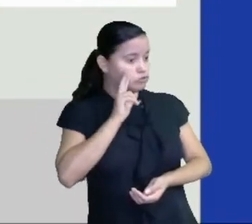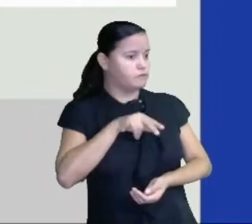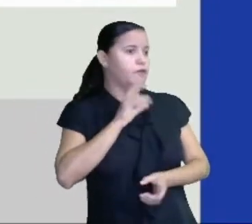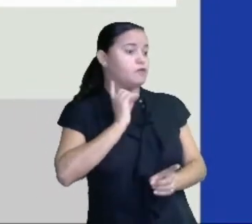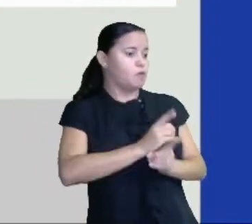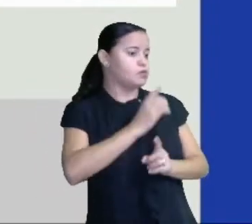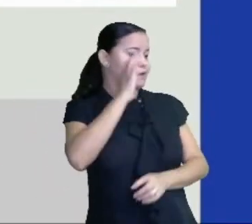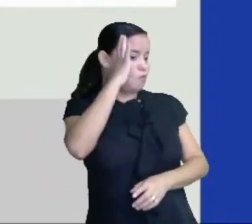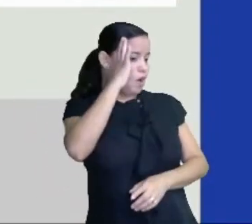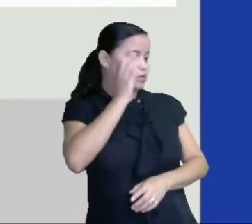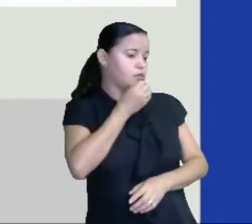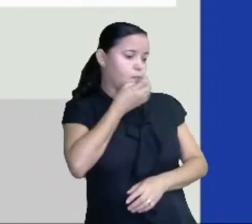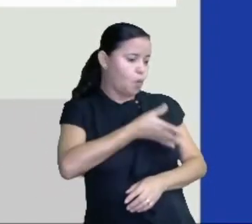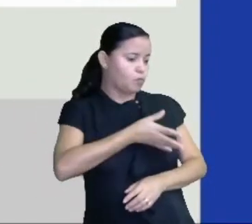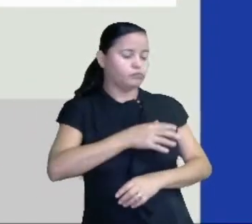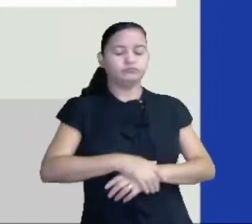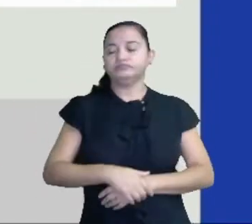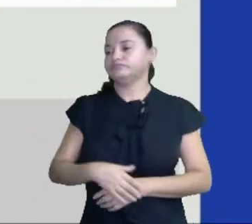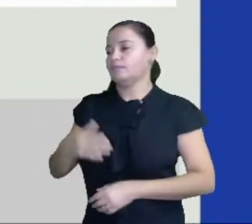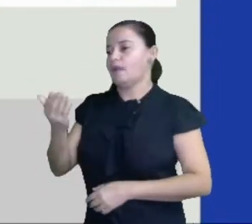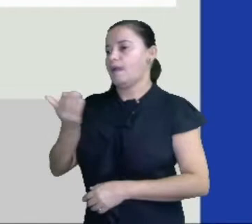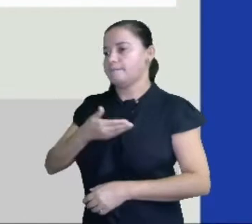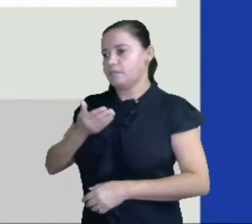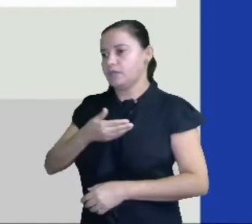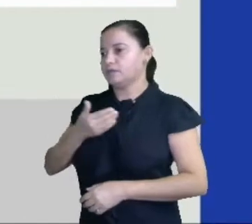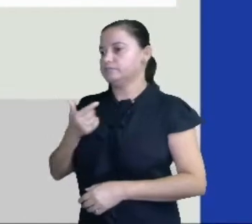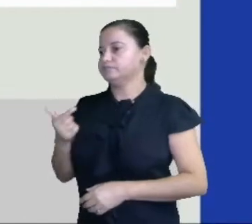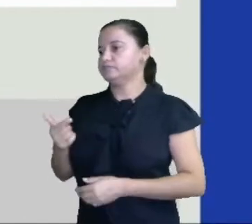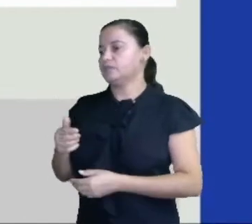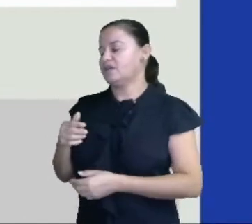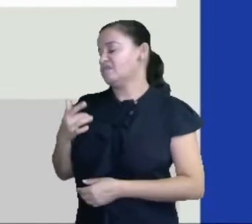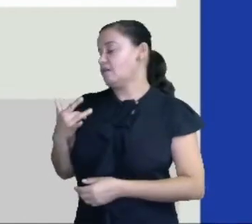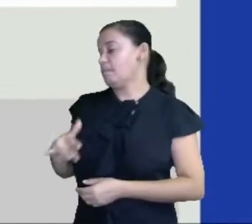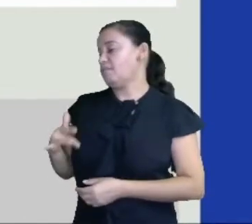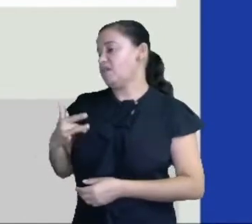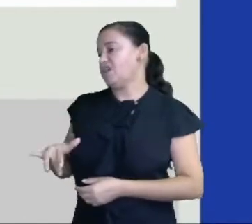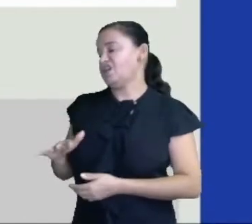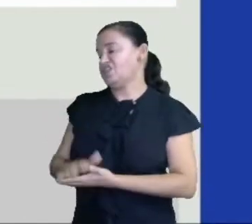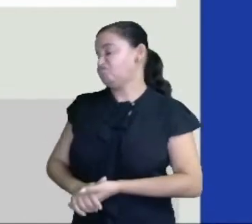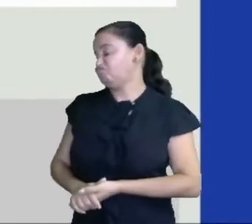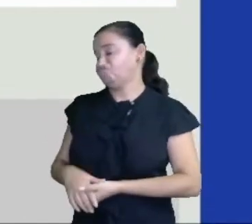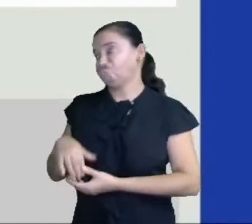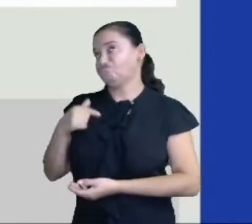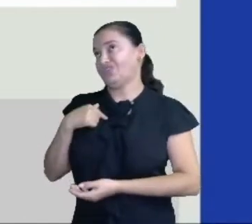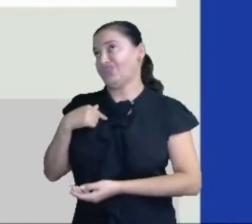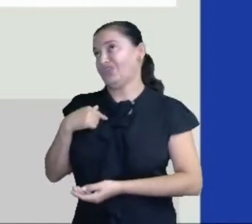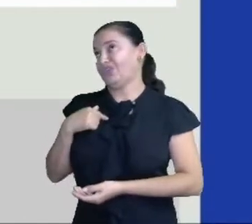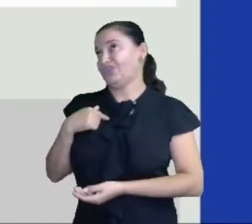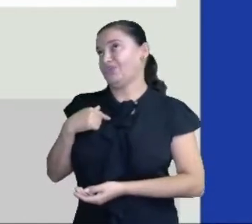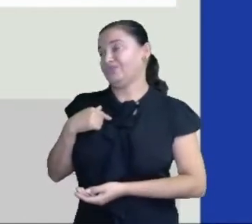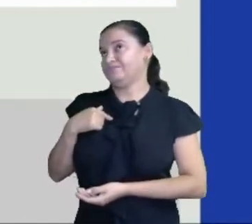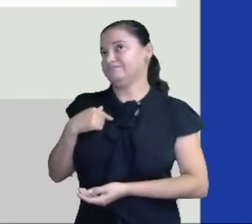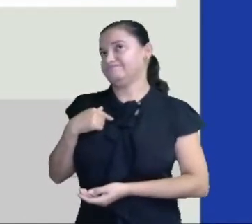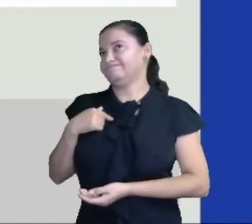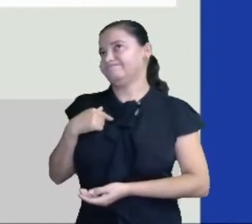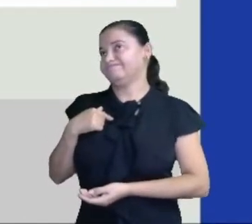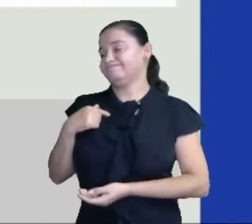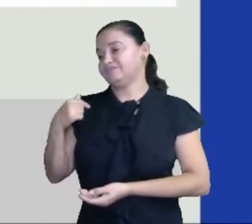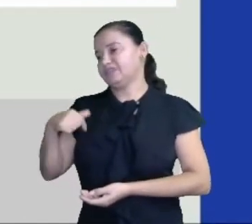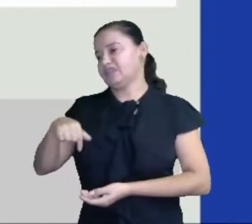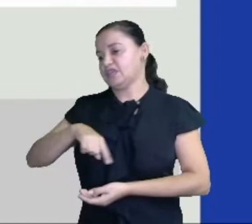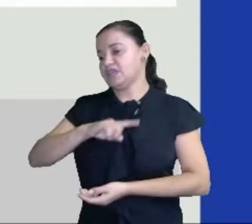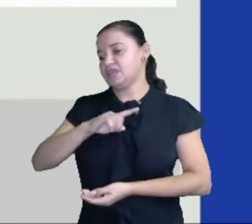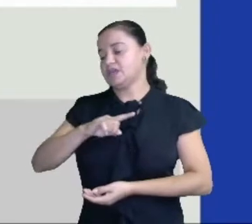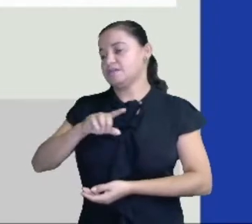tá bom? E a amiga 2 termina: que pena, eu ia passar para te pegar e a